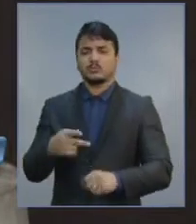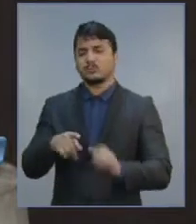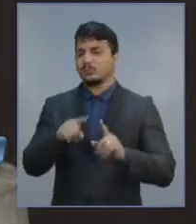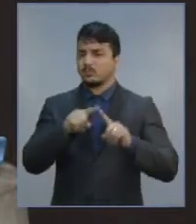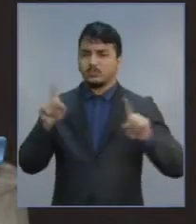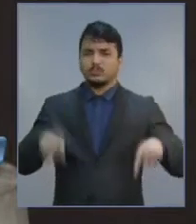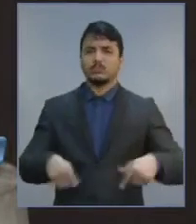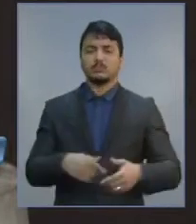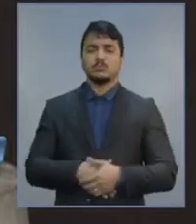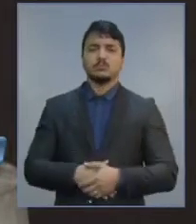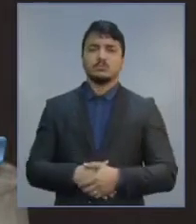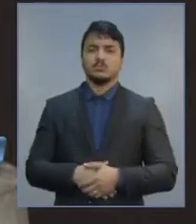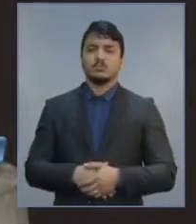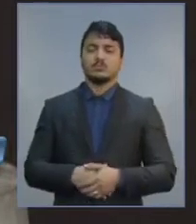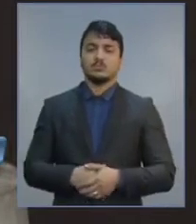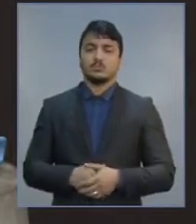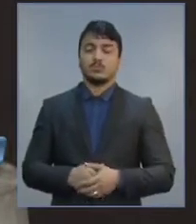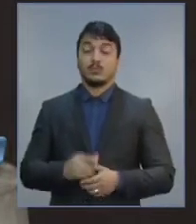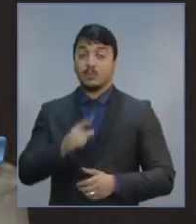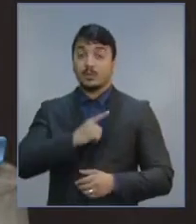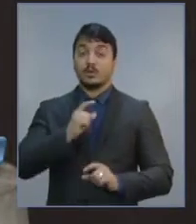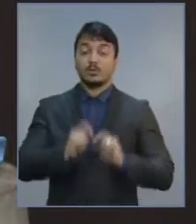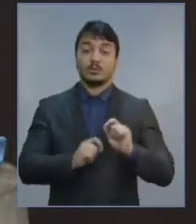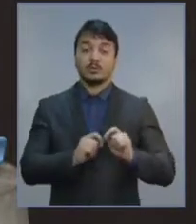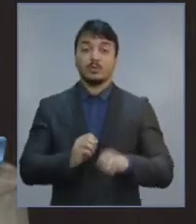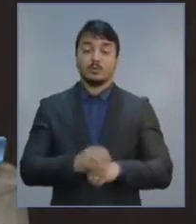projeto. Ele,